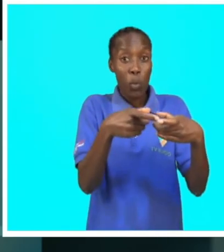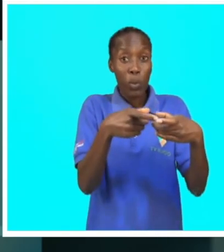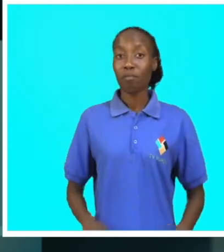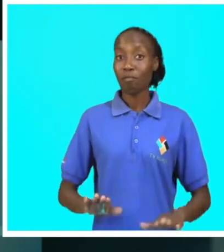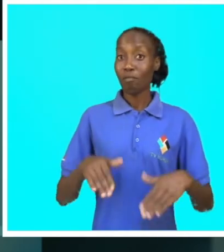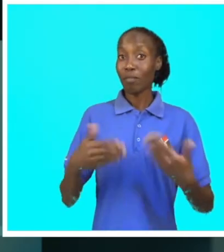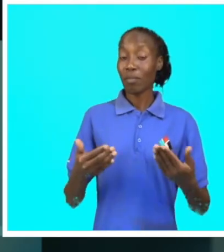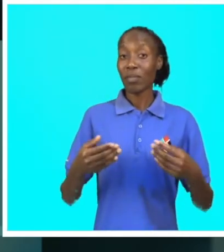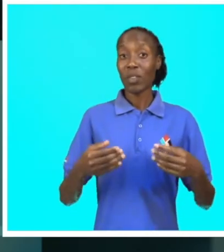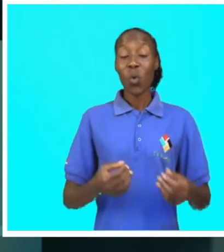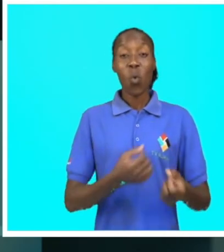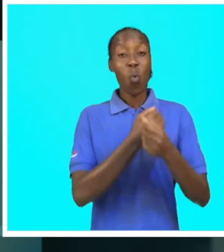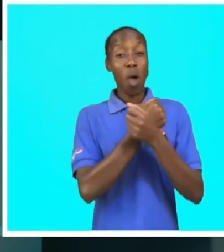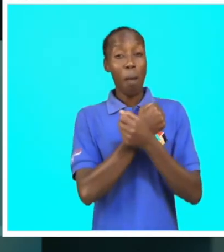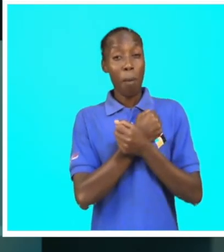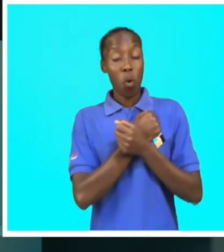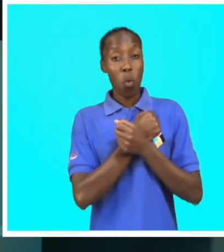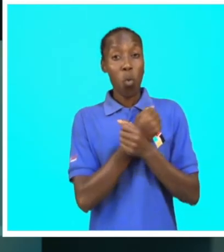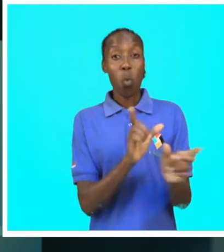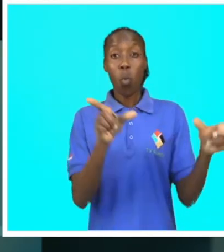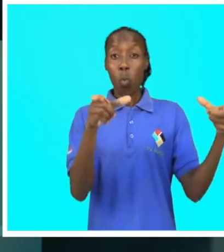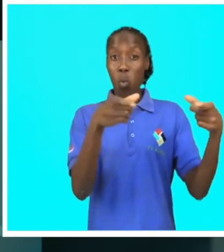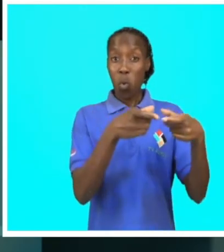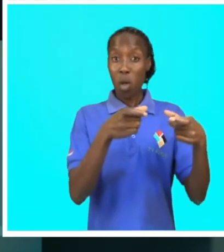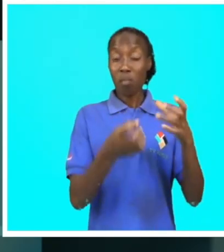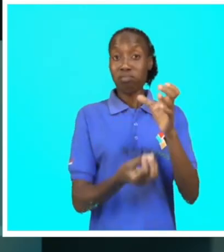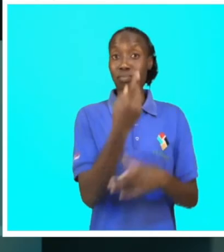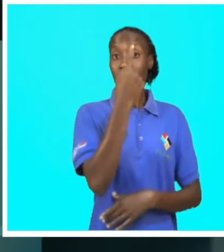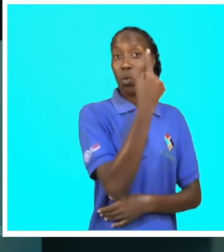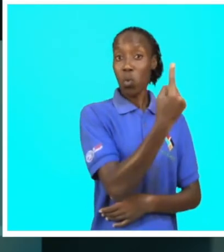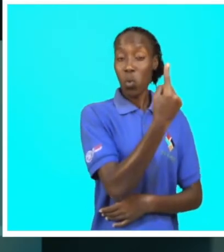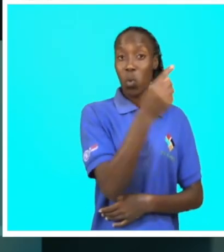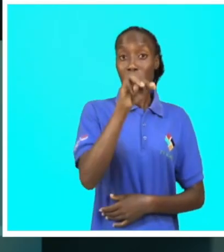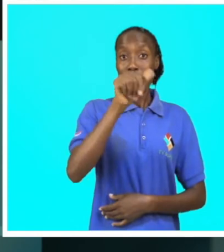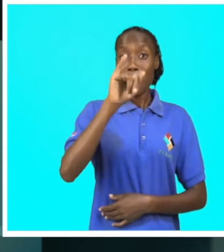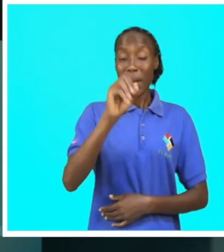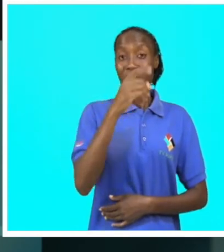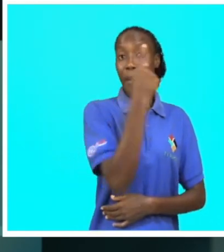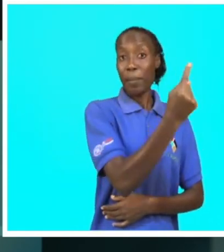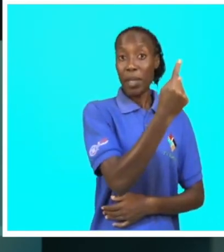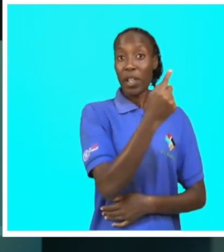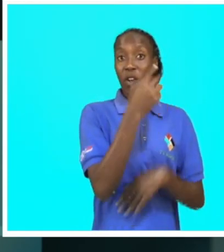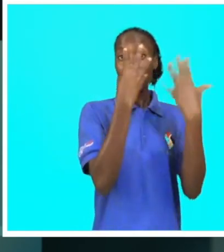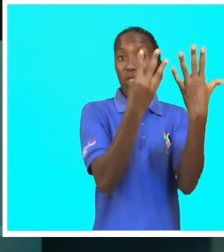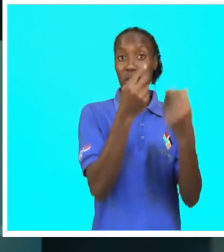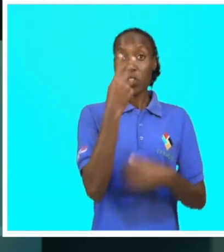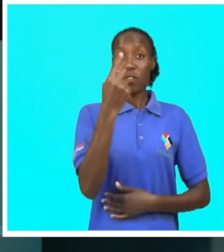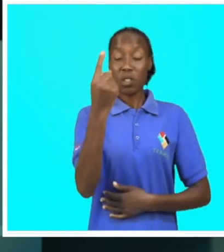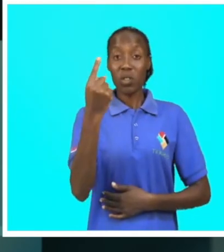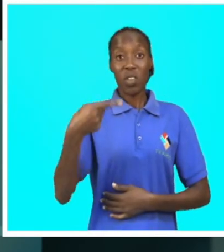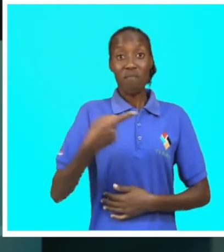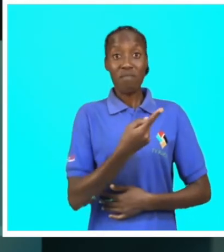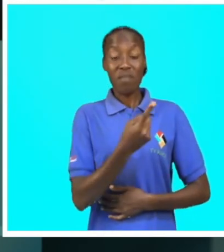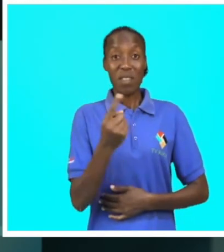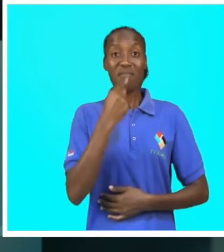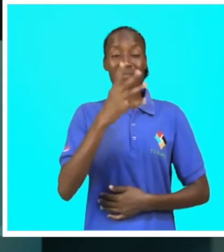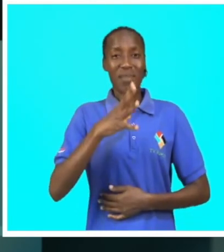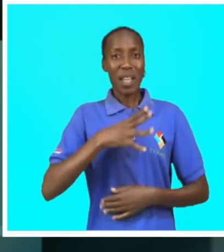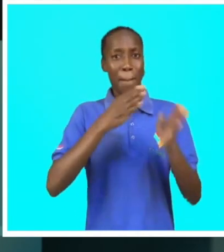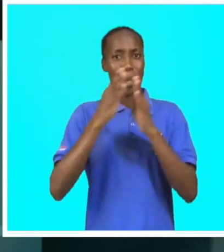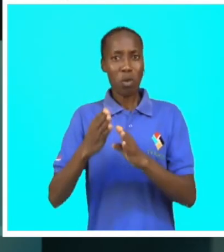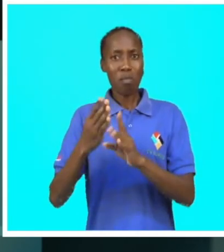O Amor Futebol Clube foi fundado 1 de maio de 1921 e neste clube militaram figuras